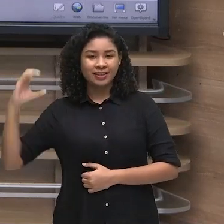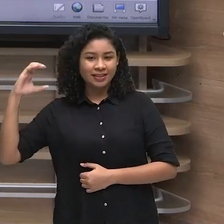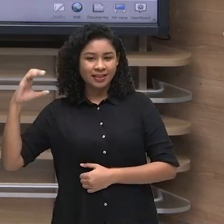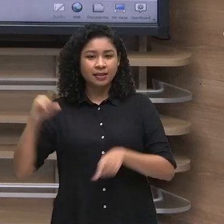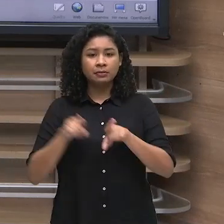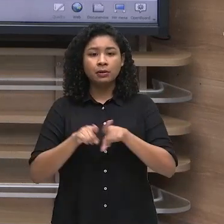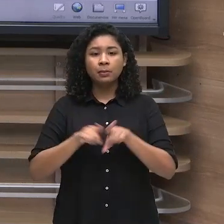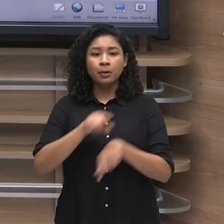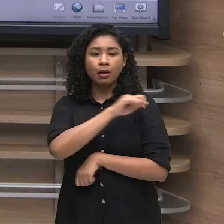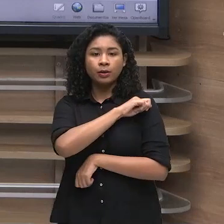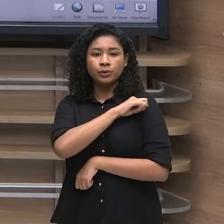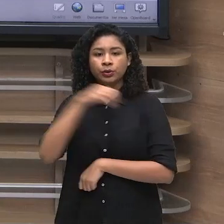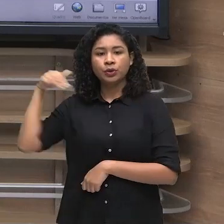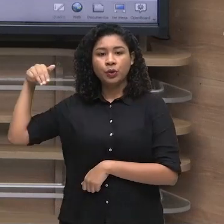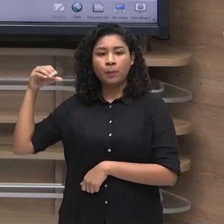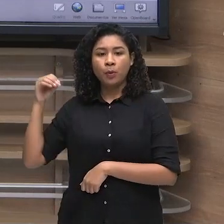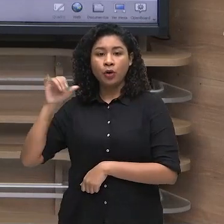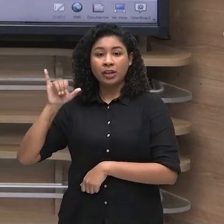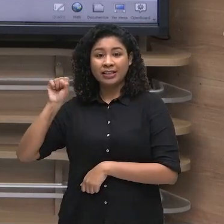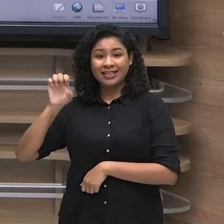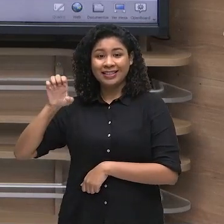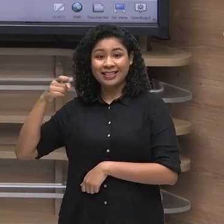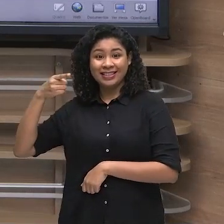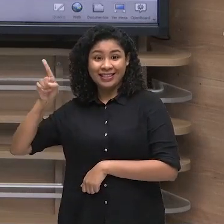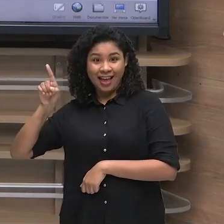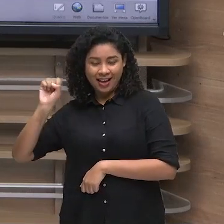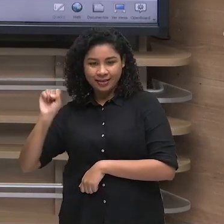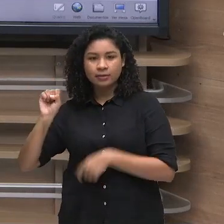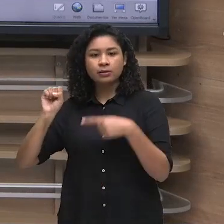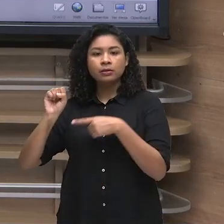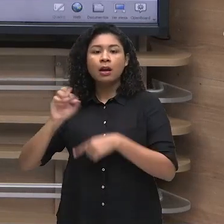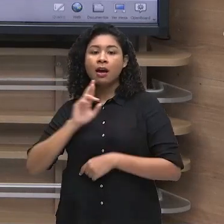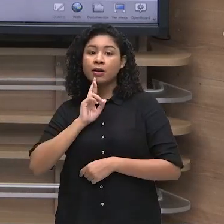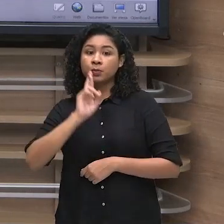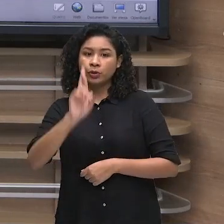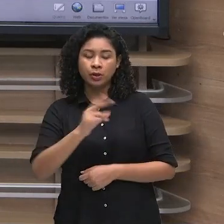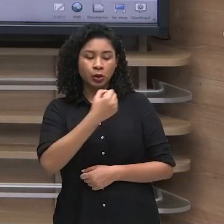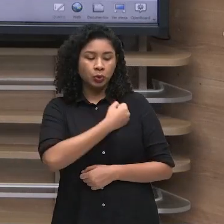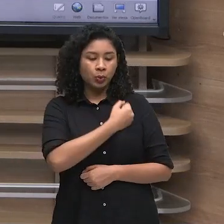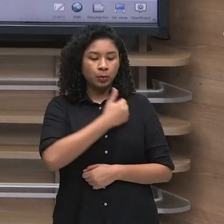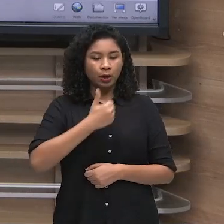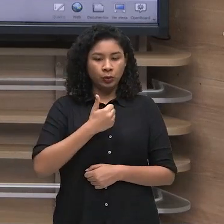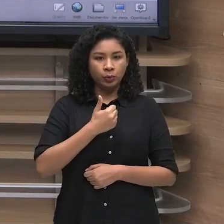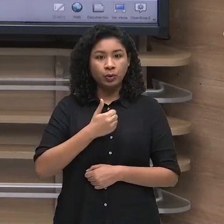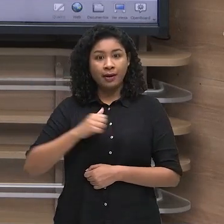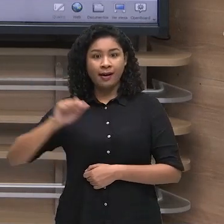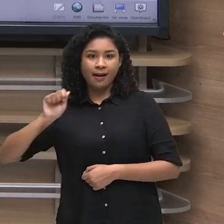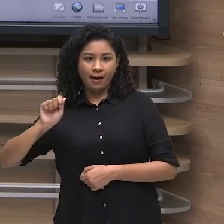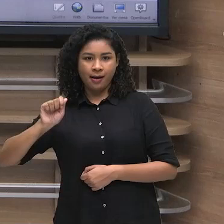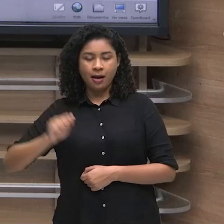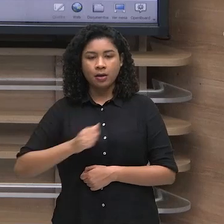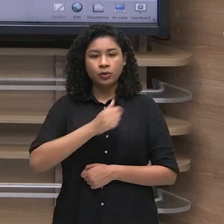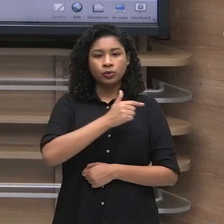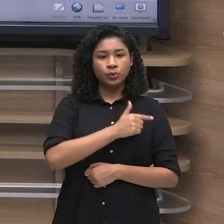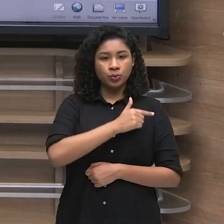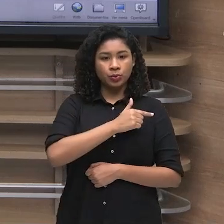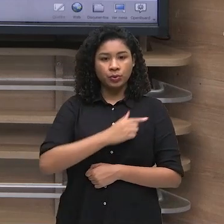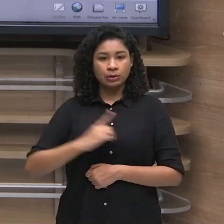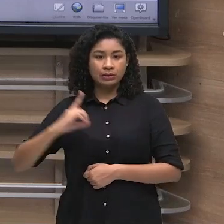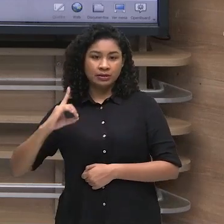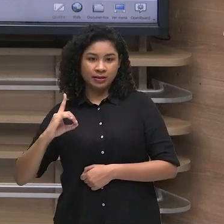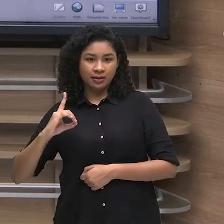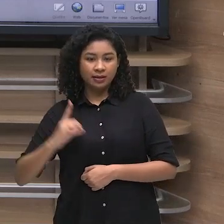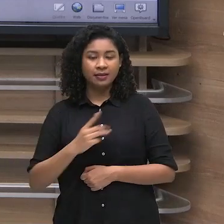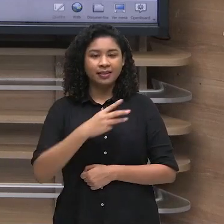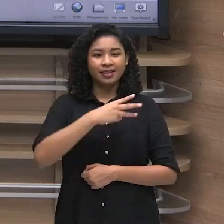Silveira, nossa, o Moisés respondendo as 3 questões, dizendo que a questão 1 é a letra A questão 2 é a letra D e a